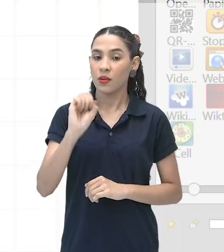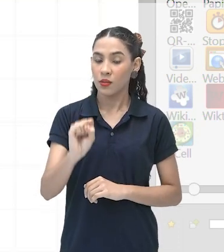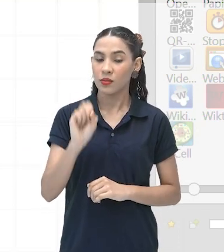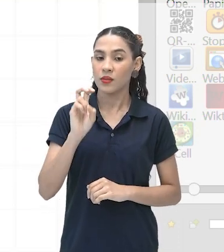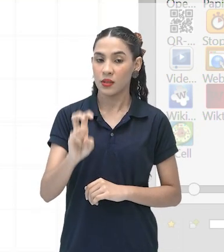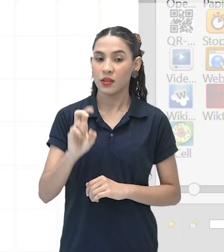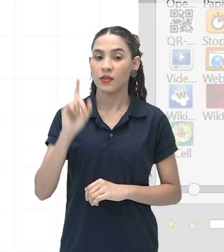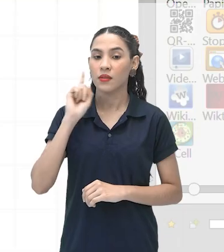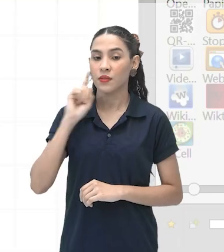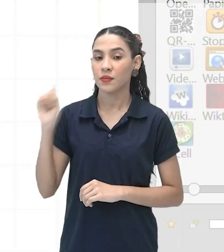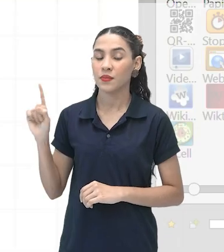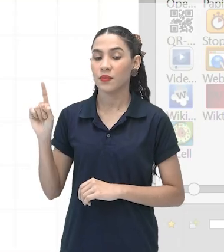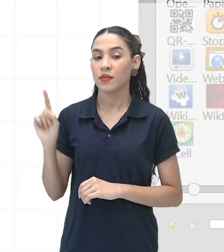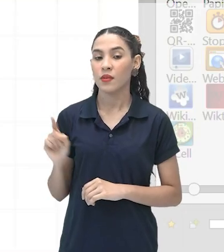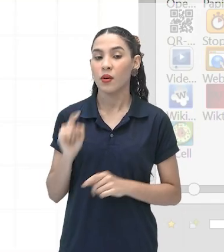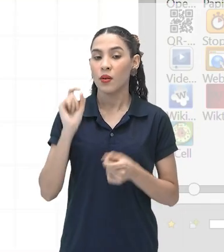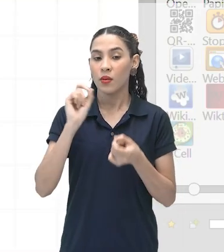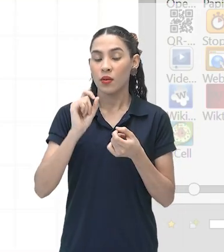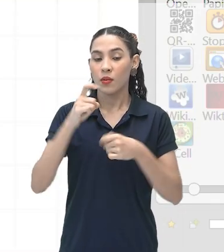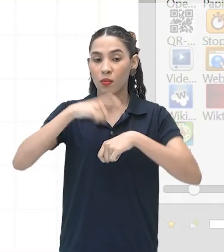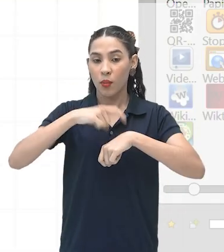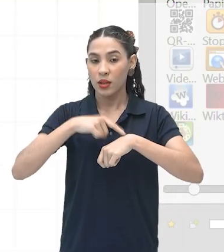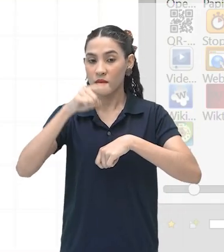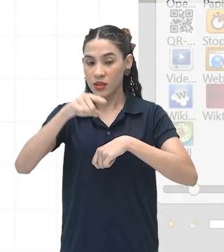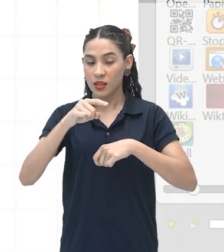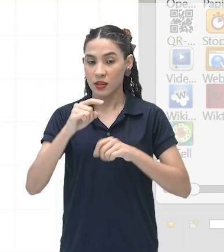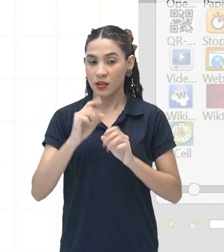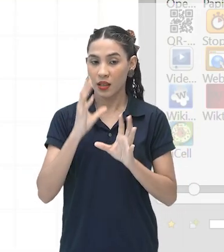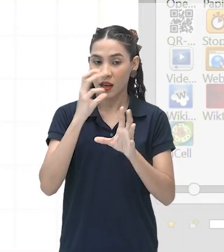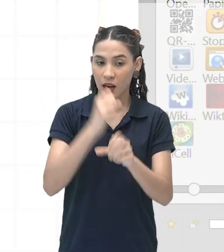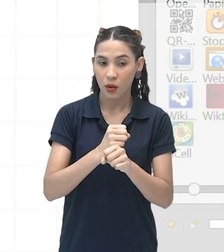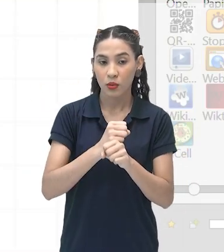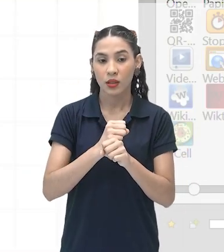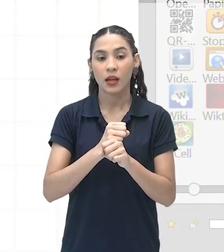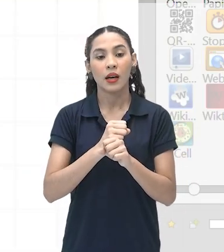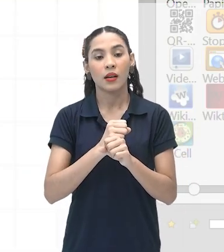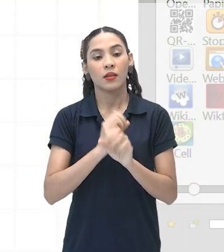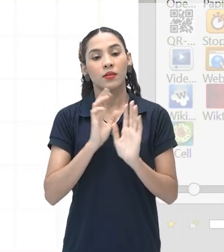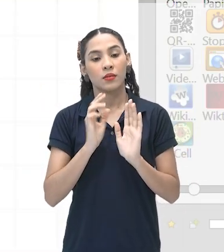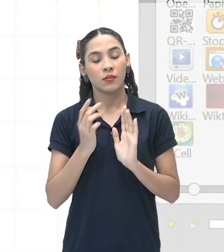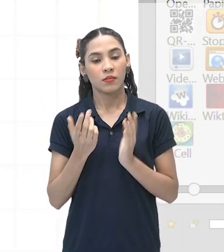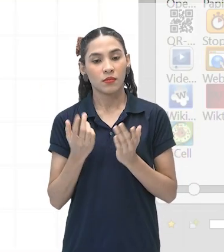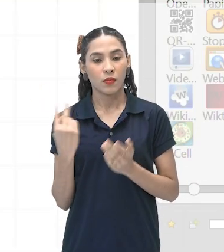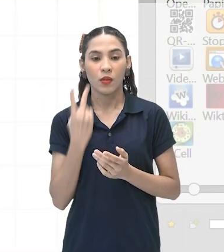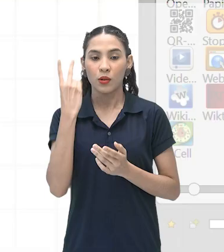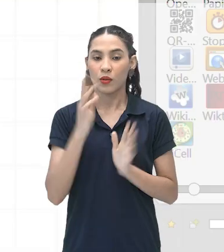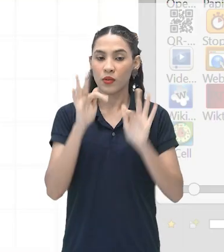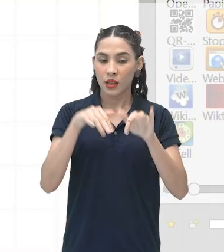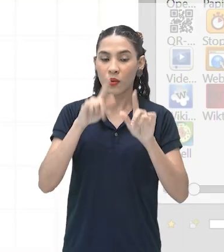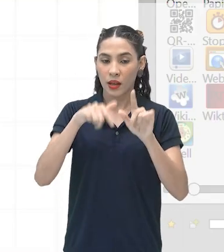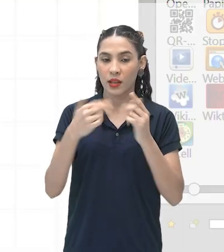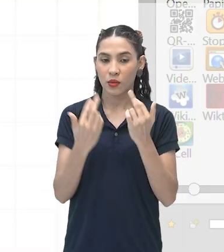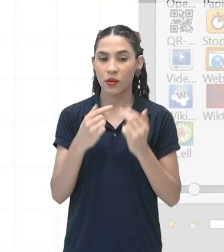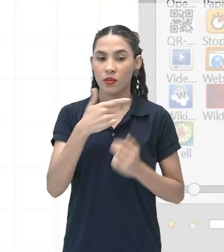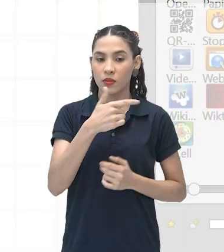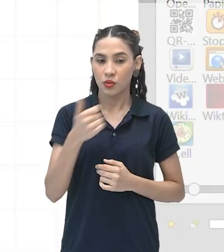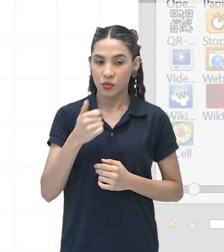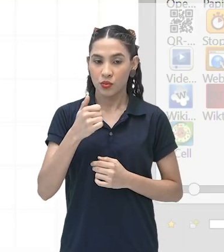é 0,85. Quando eu fizer esse produto, o preço final vai ser exatamente R$